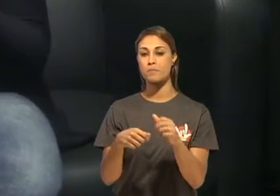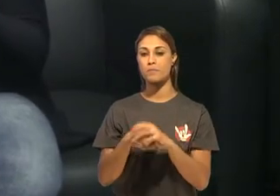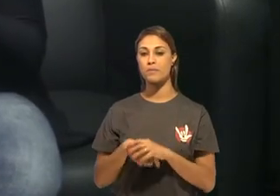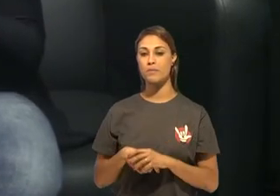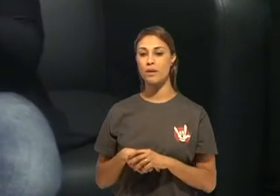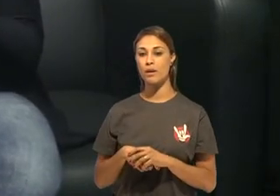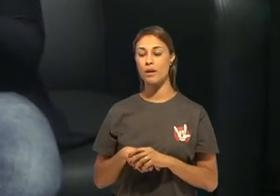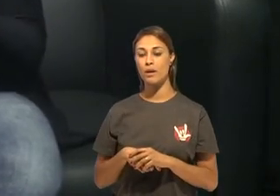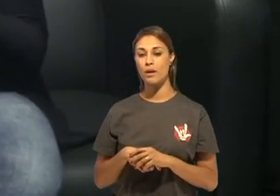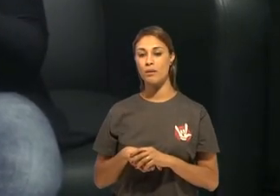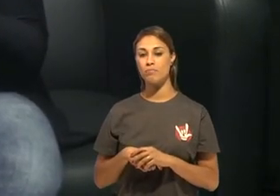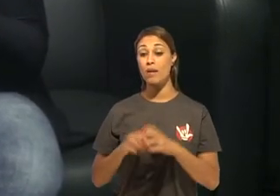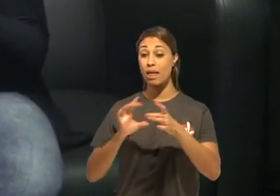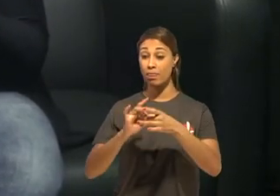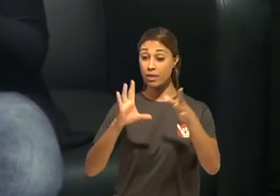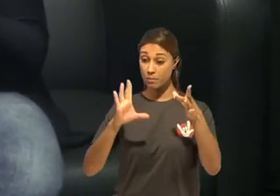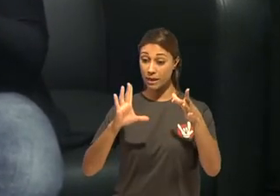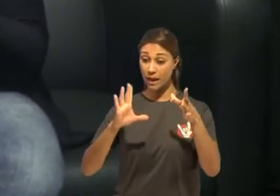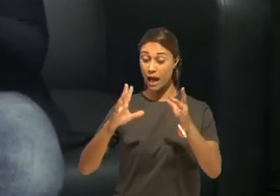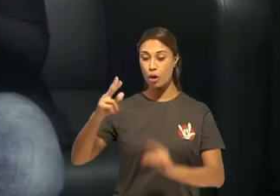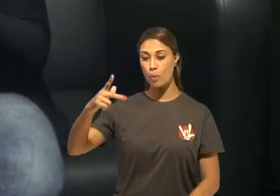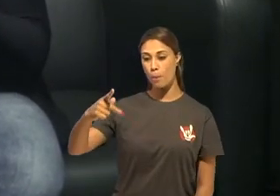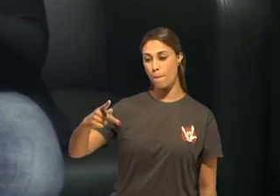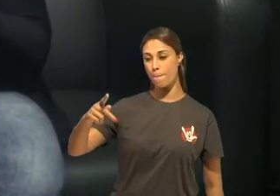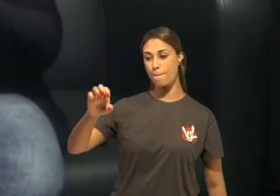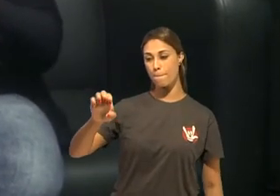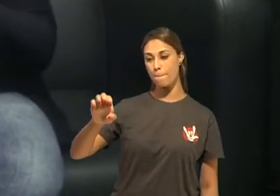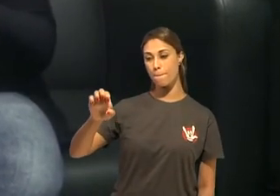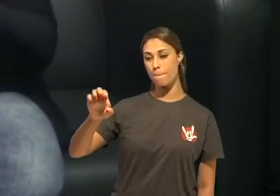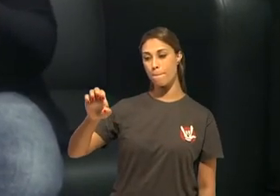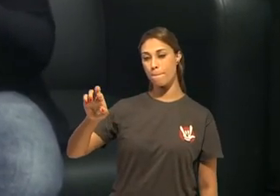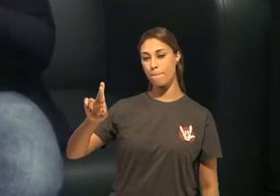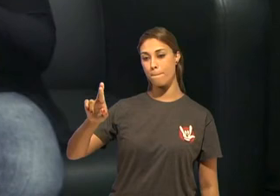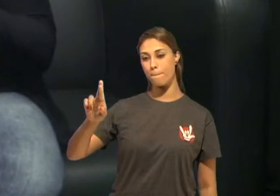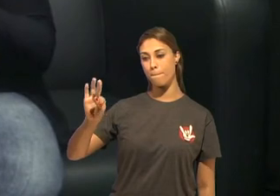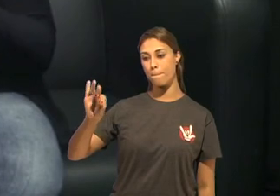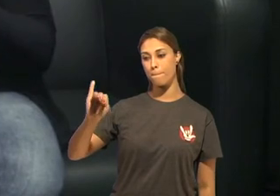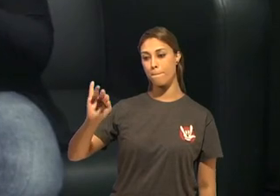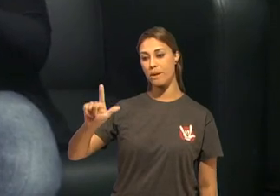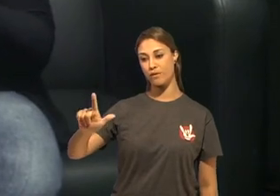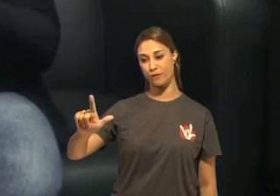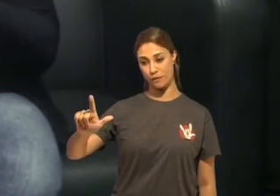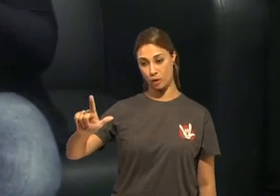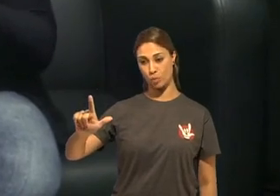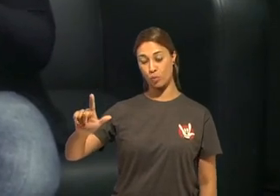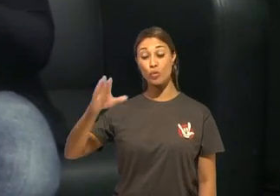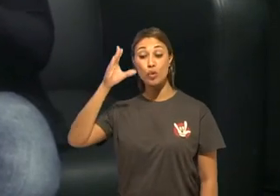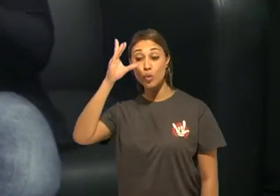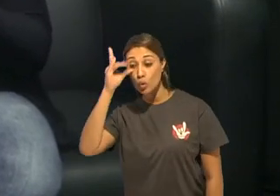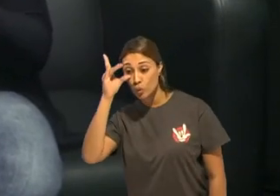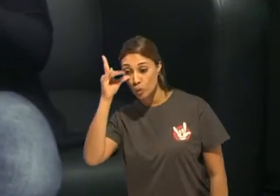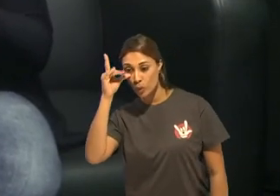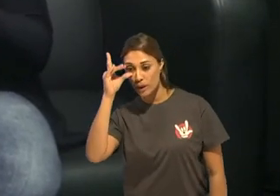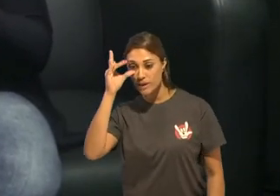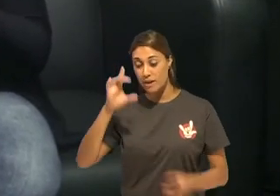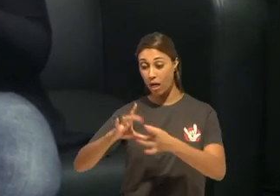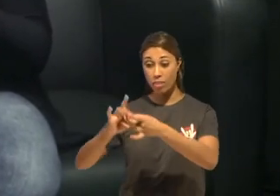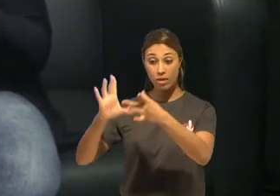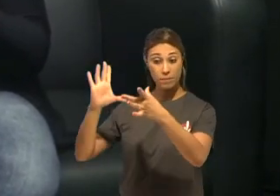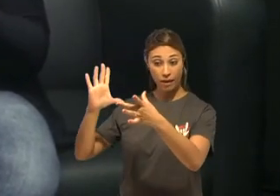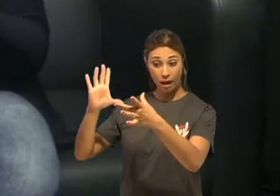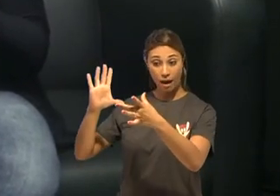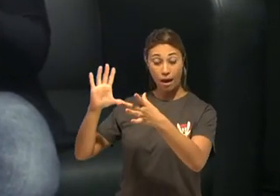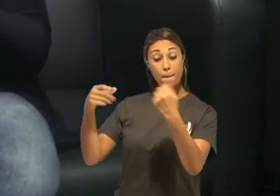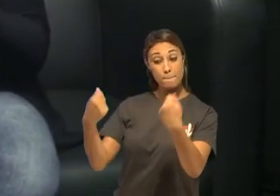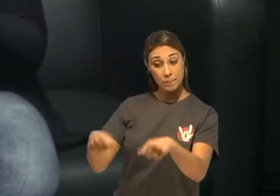a gente não consegue verificar se você seguiu as regras, ok? Então, a gente não, mesmo que você for sorteado, você vai perder. Então, você precisa liberar o